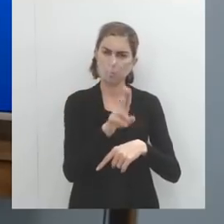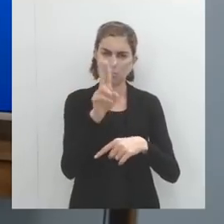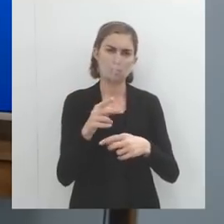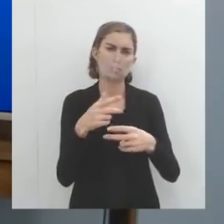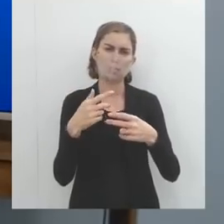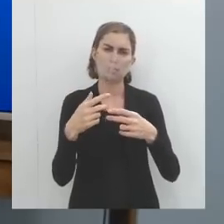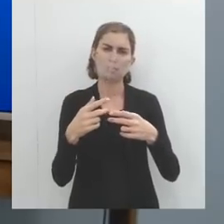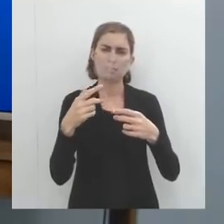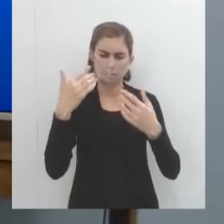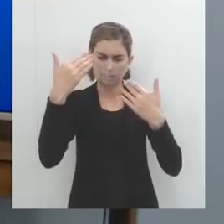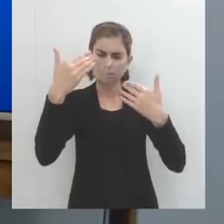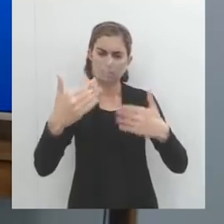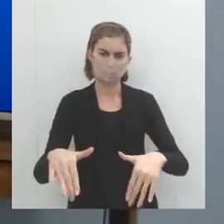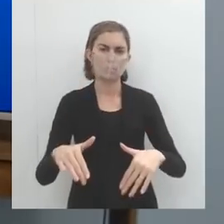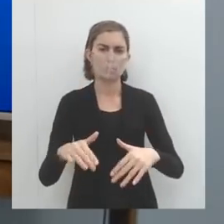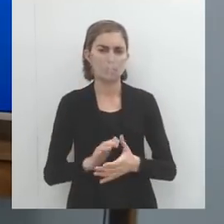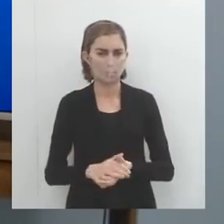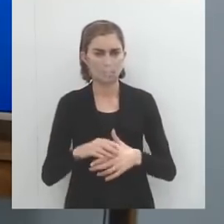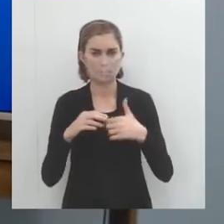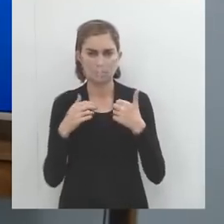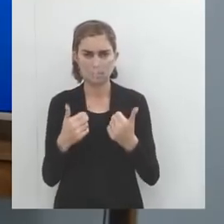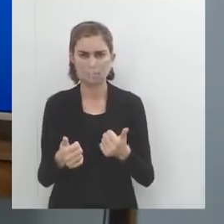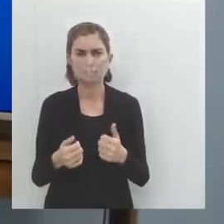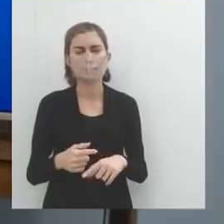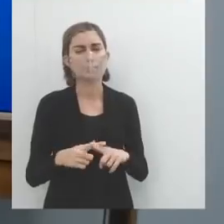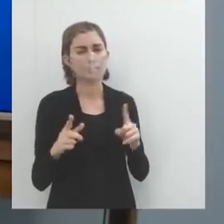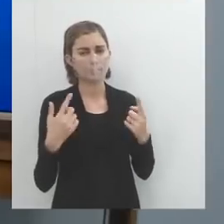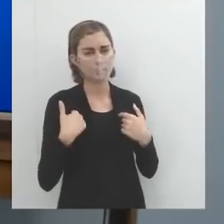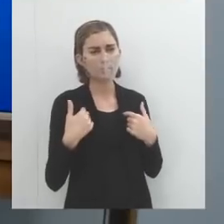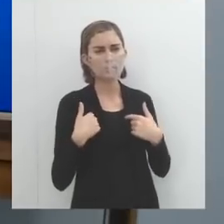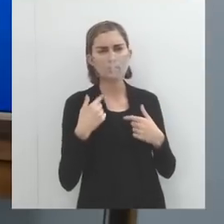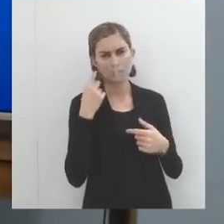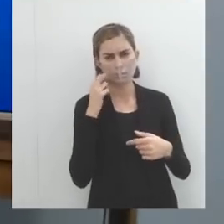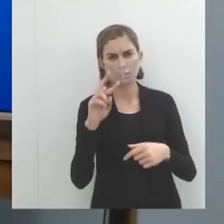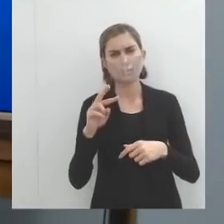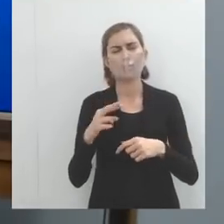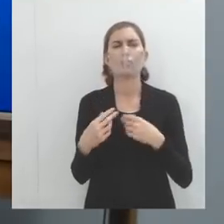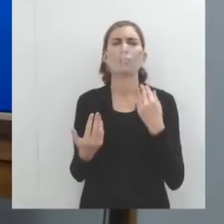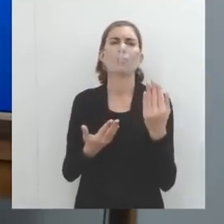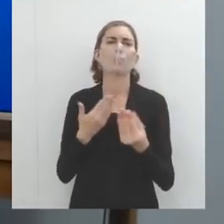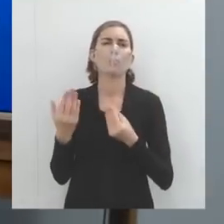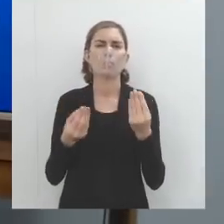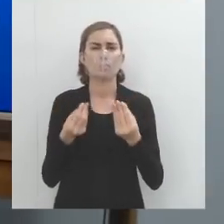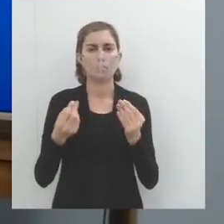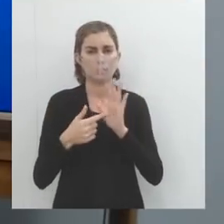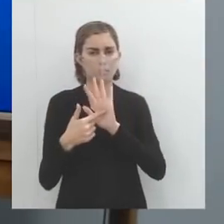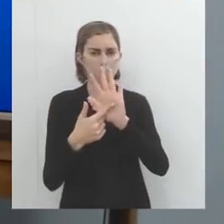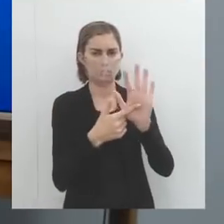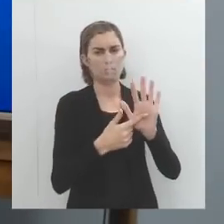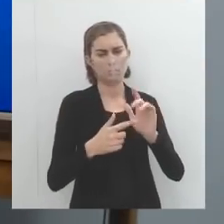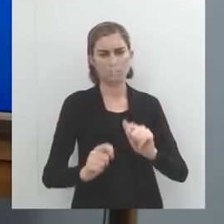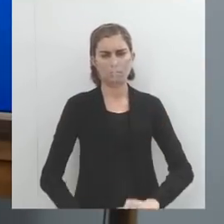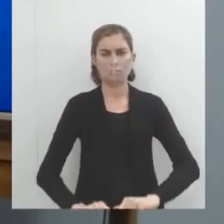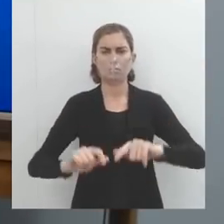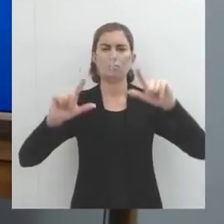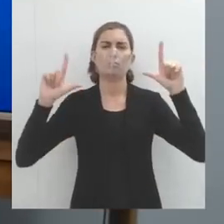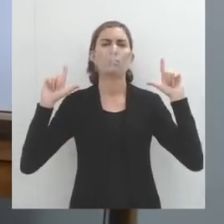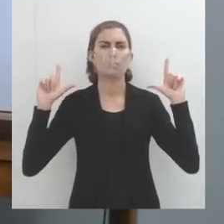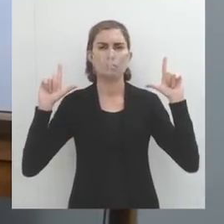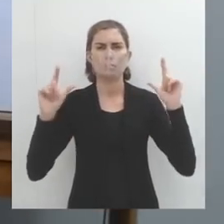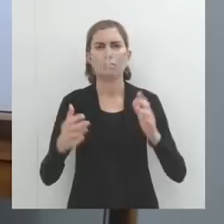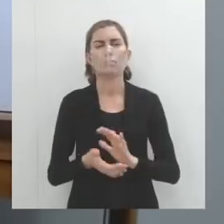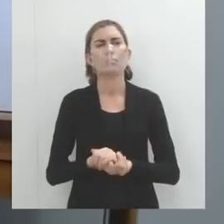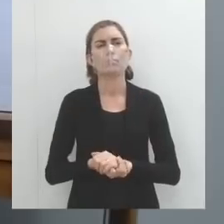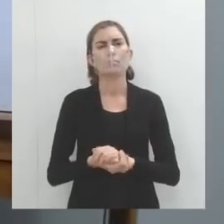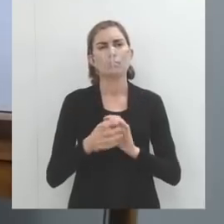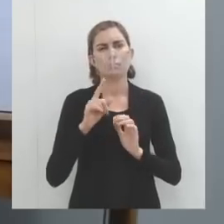prova, para a gente ver que esse negócio tá funcionando, tá? Mas assim, quando a gente pega essa coisa dos meios contraceptivos, eu queria que vocês dessem uma olhadinha aqui para a televisão, a